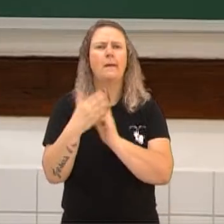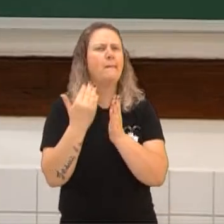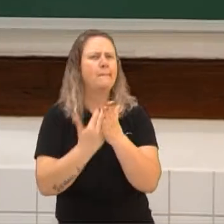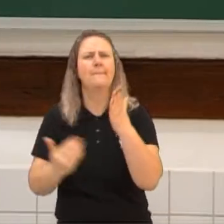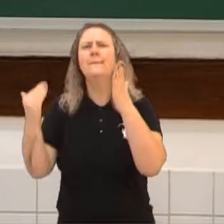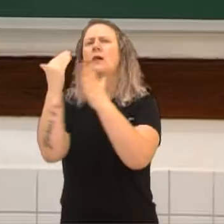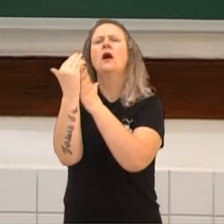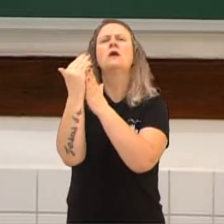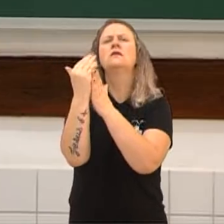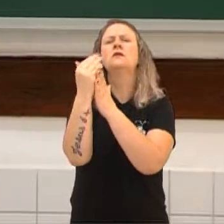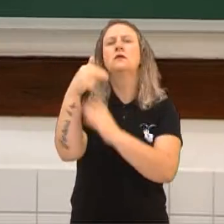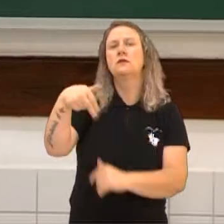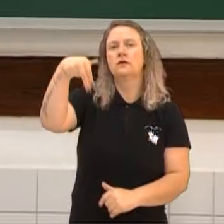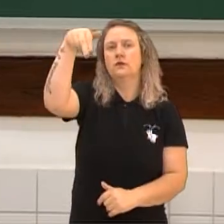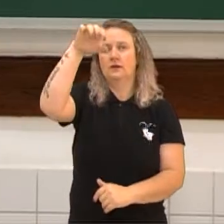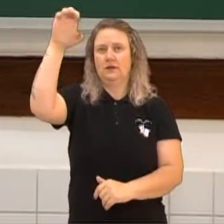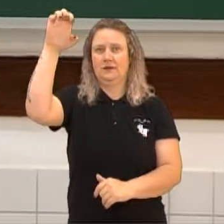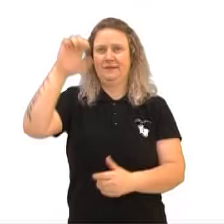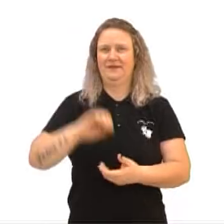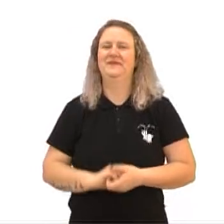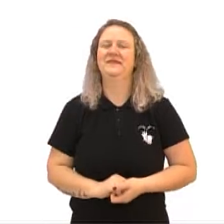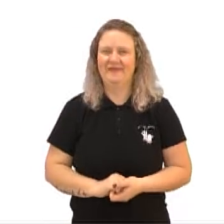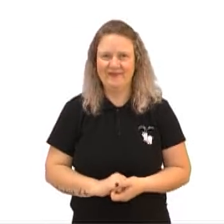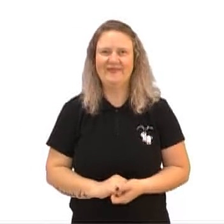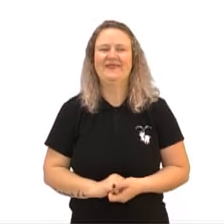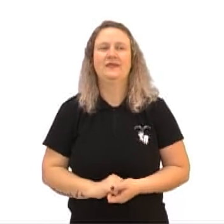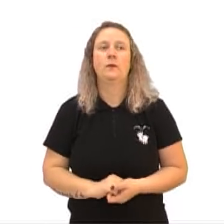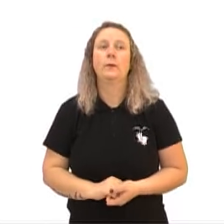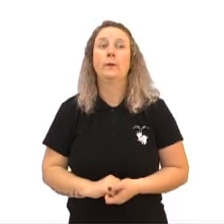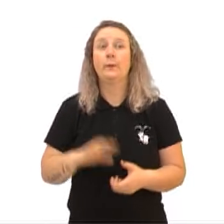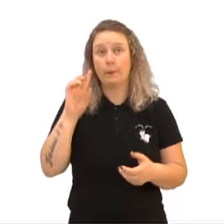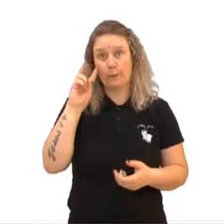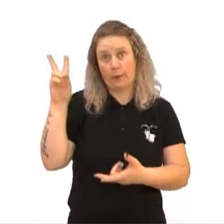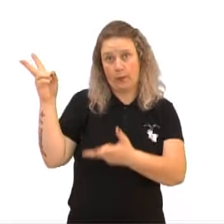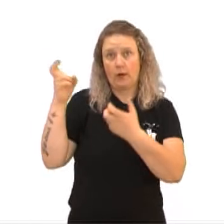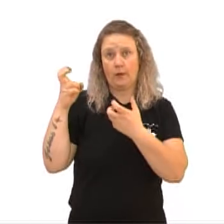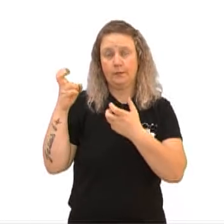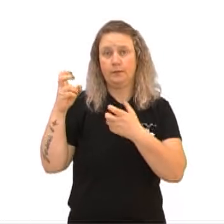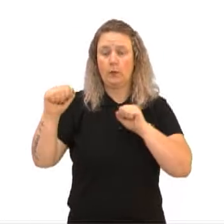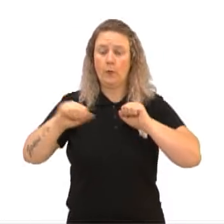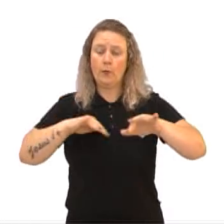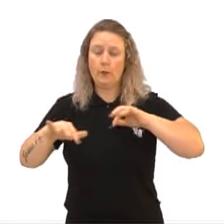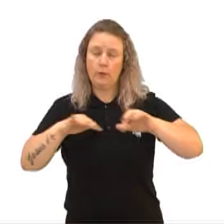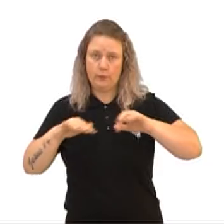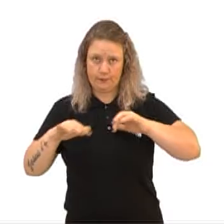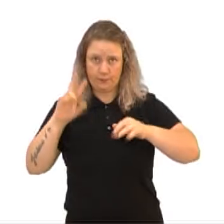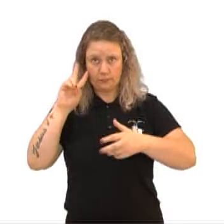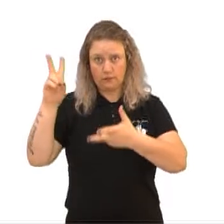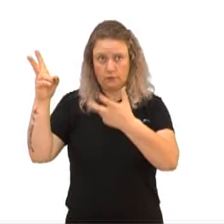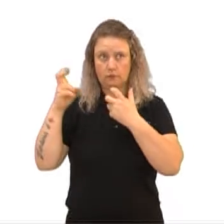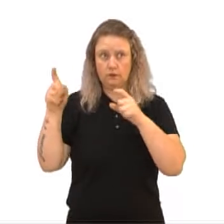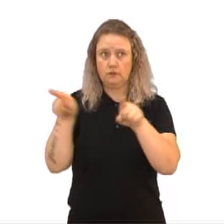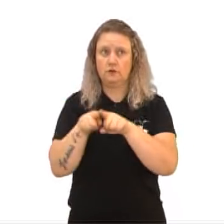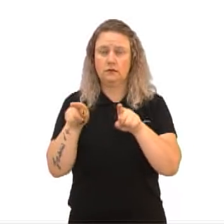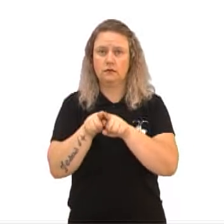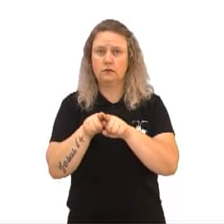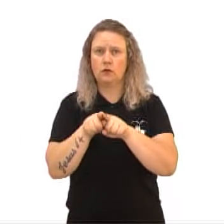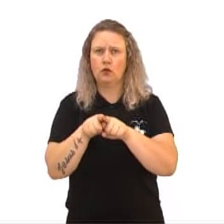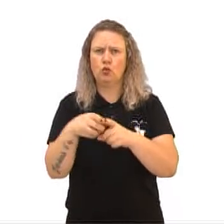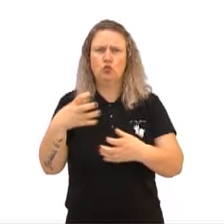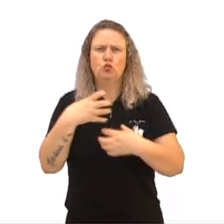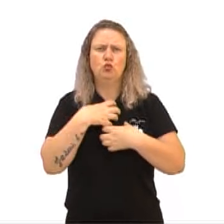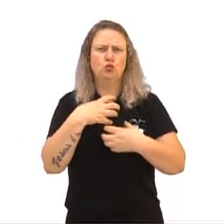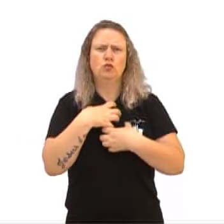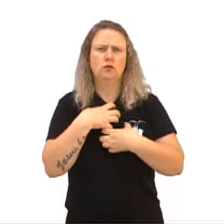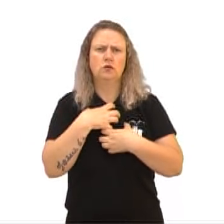nordestina. Então vamos lá. Continuando aqui sobre o movimento armorial, ele foi também uma forma de